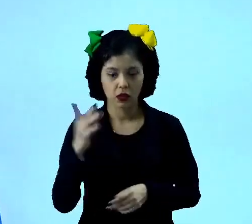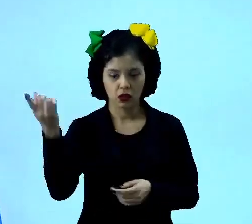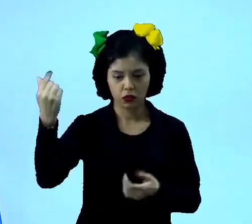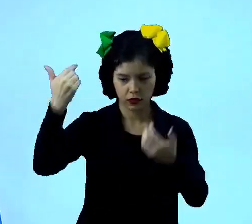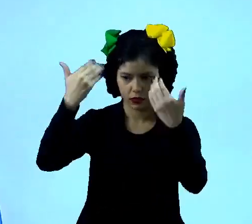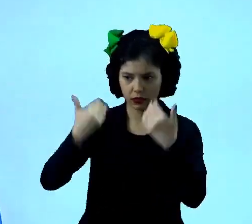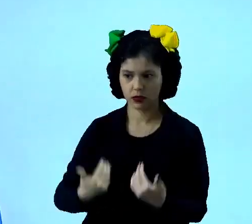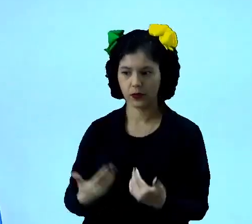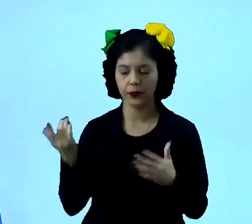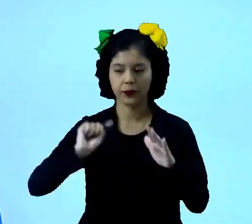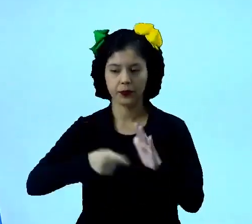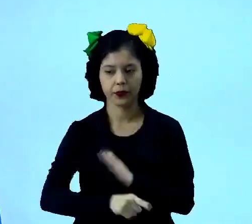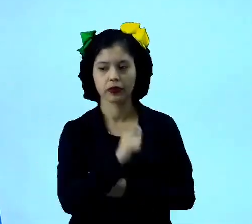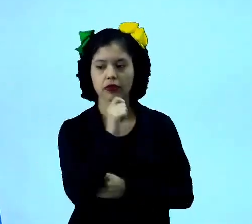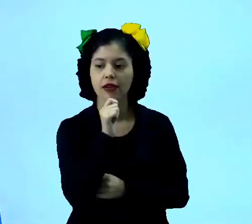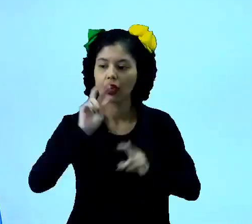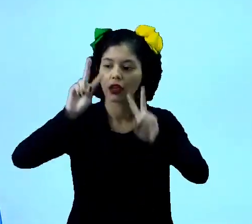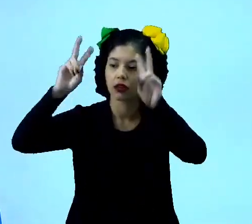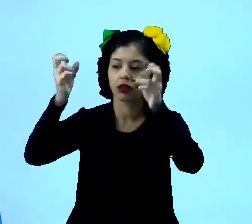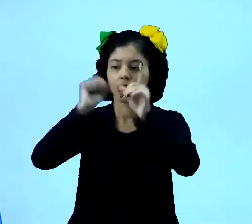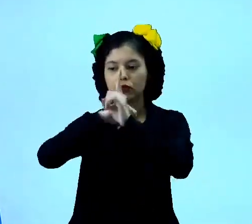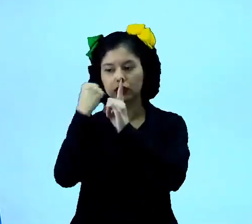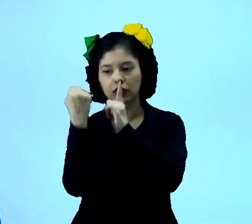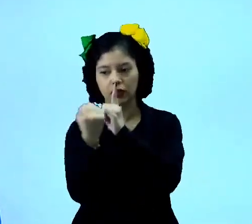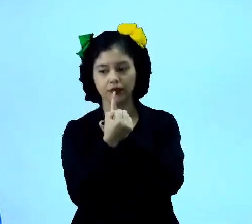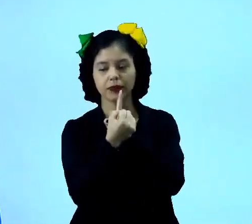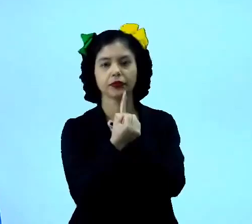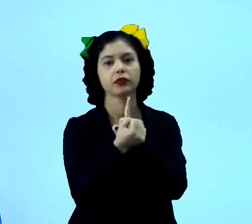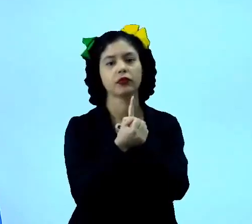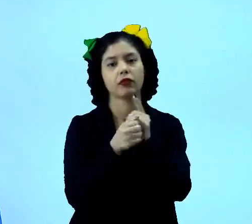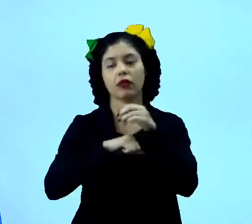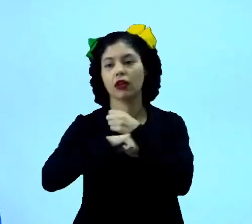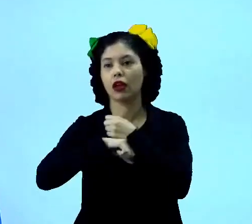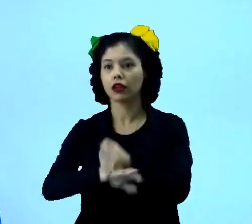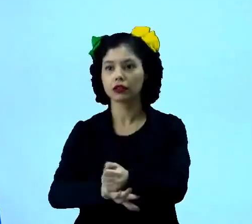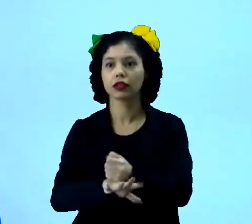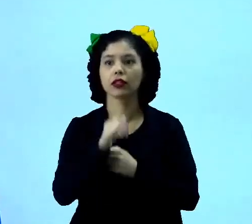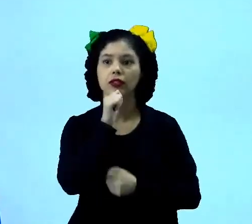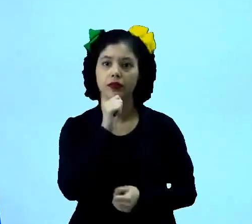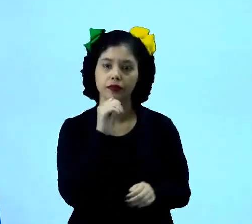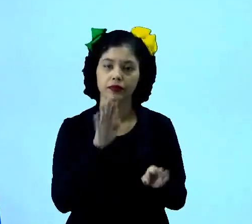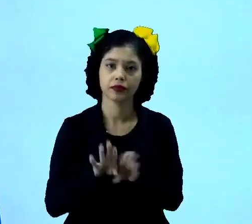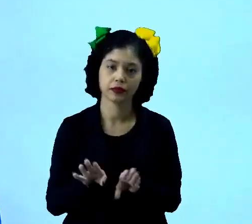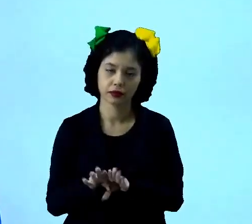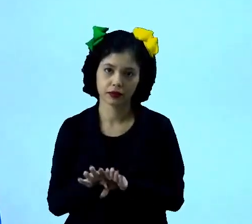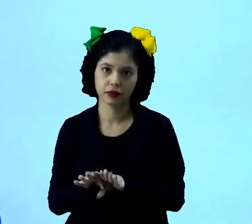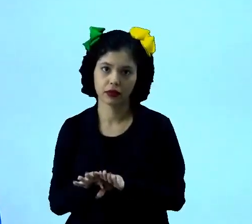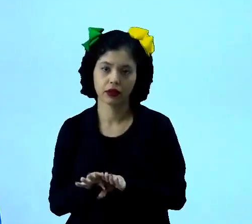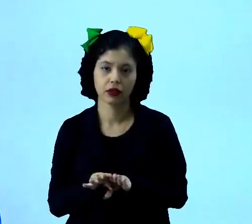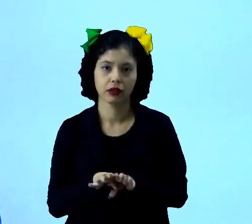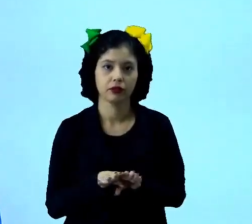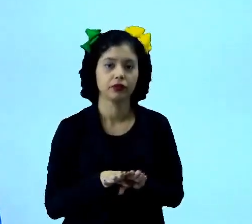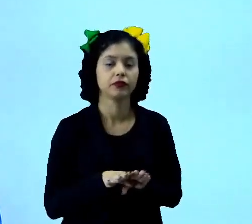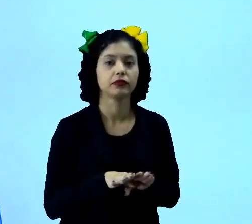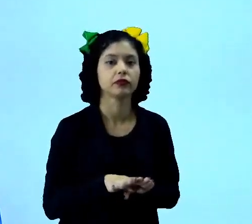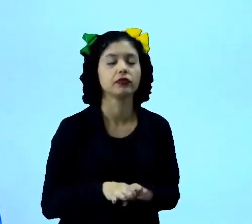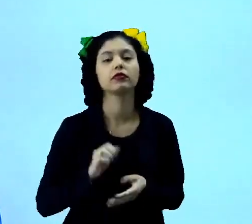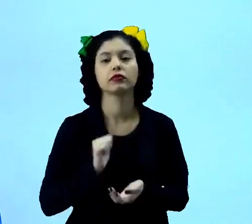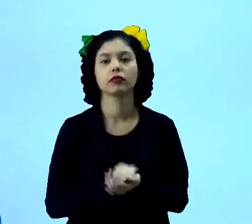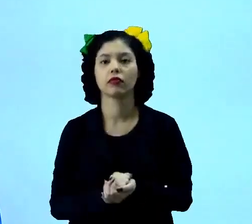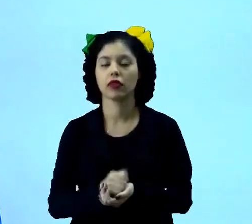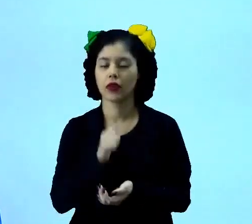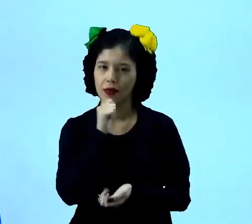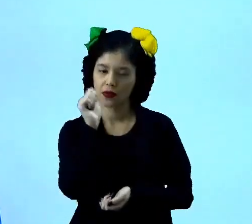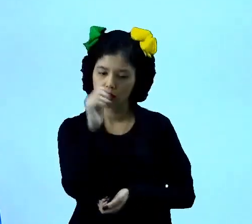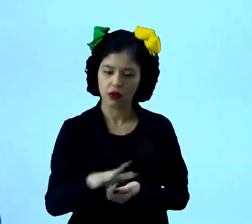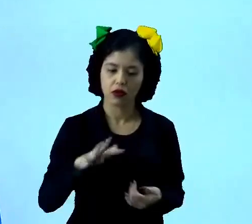eurocentrismo, está impregnado aí nas teorias sociais, nas teorias raciais, né, ele permeia o processo de colonização do resto